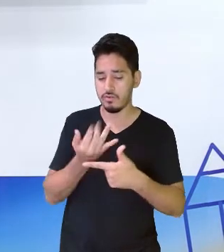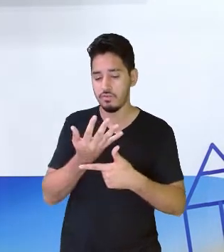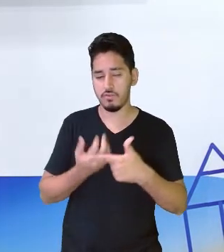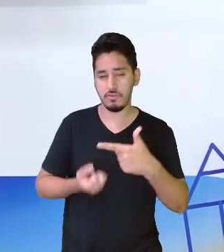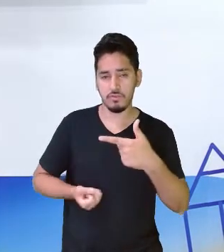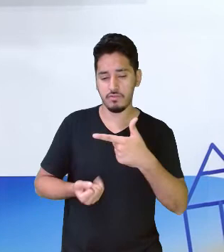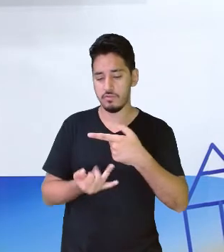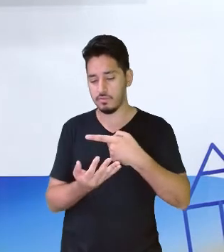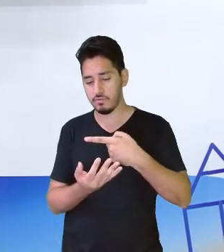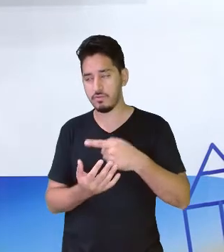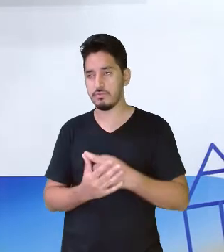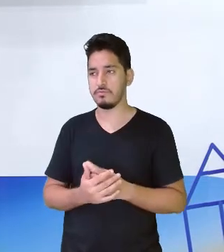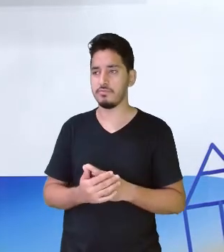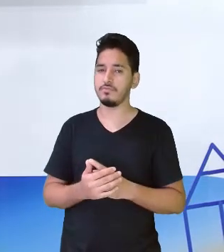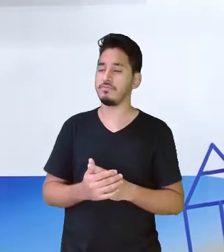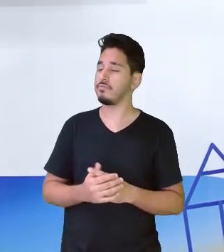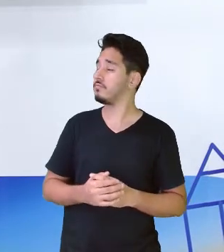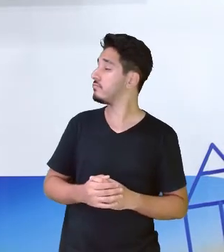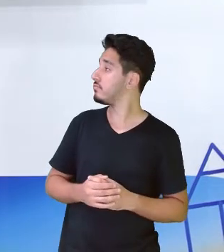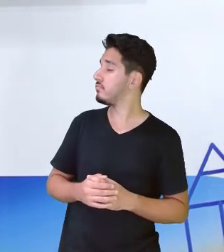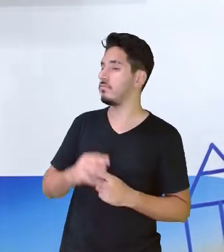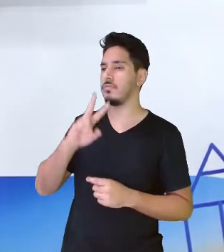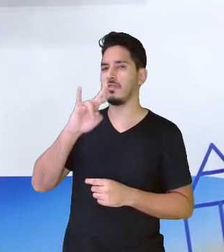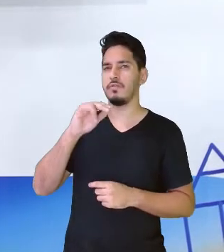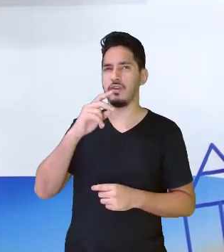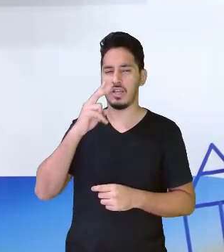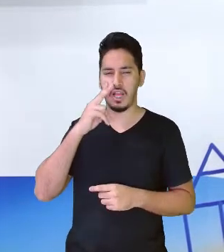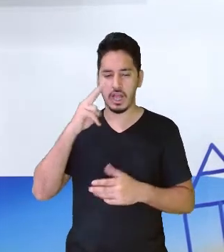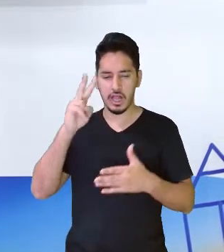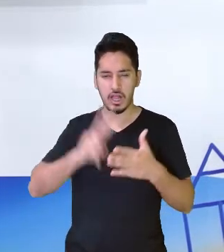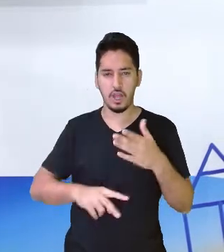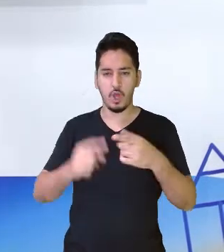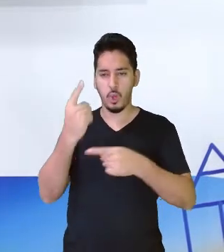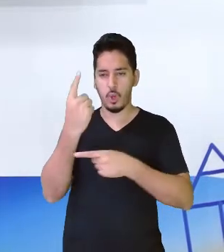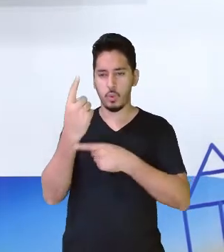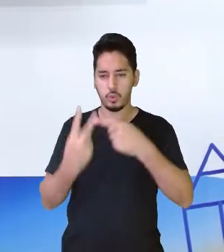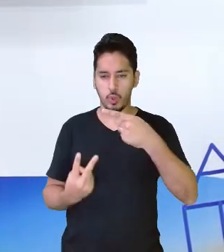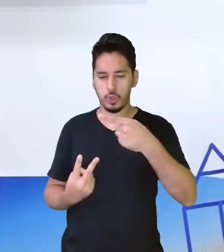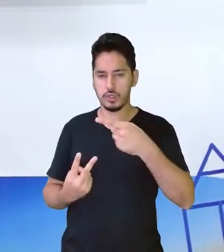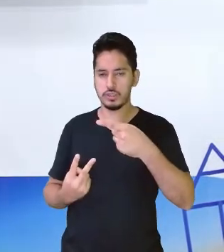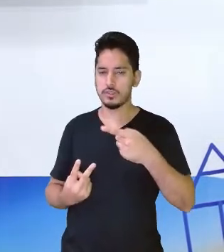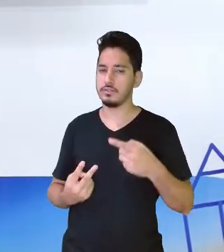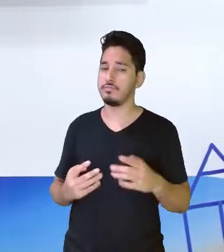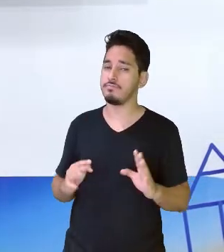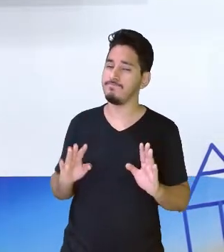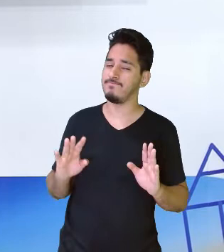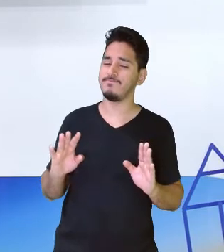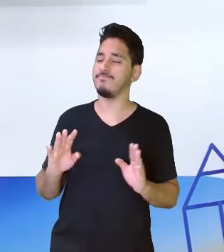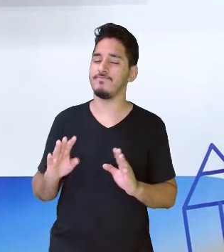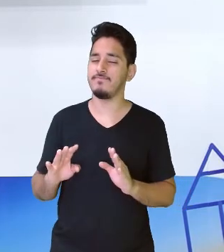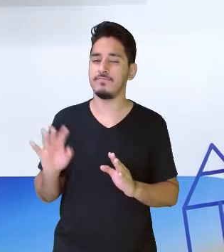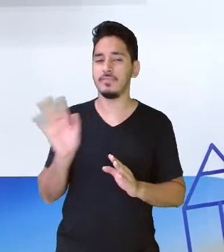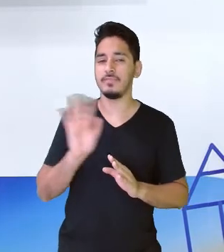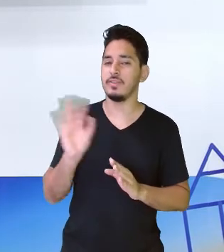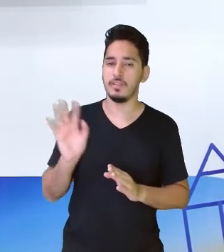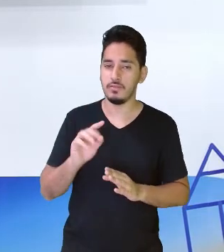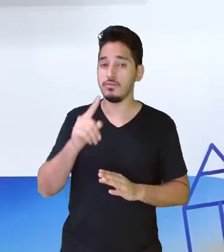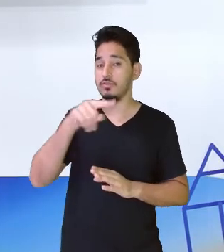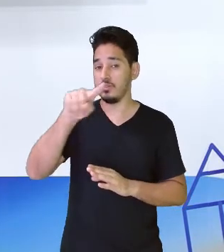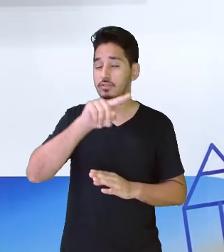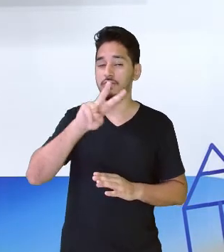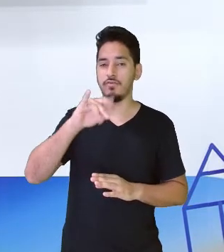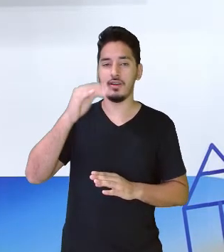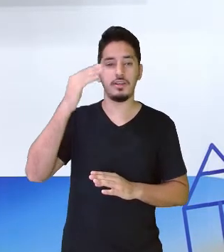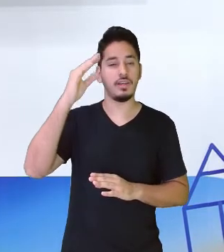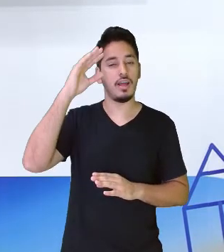fica claro. Aí você vai ler 1, 2, de jeito nenhum. Na aula de hoje, você também vai